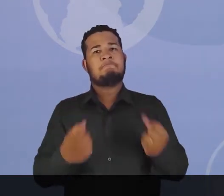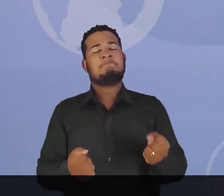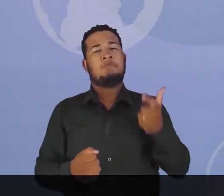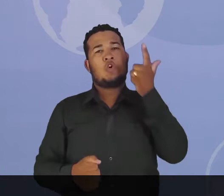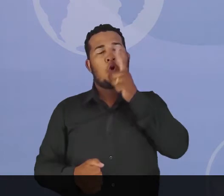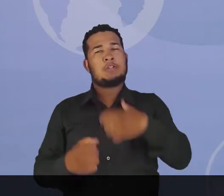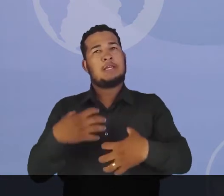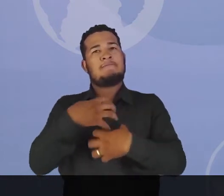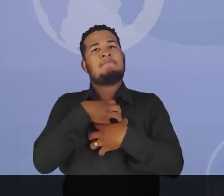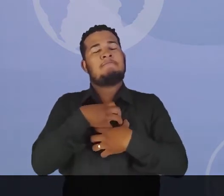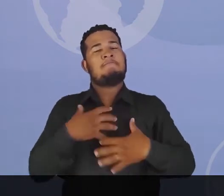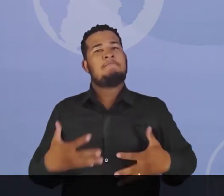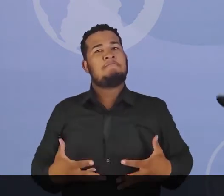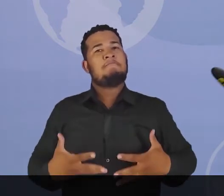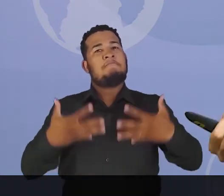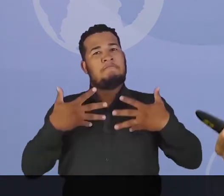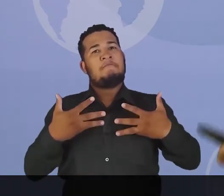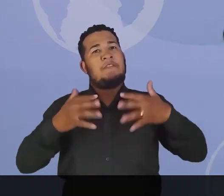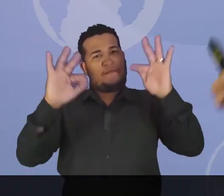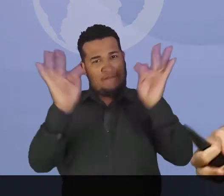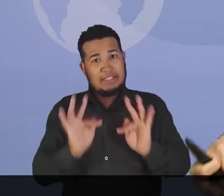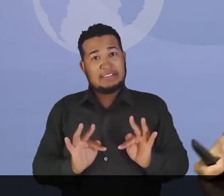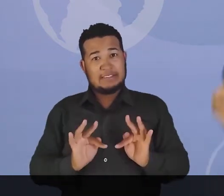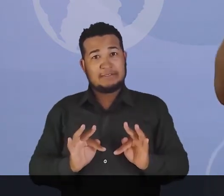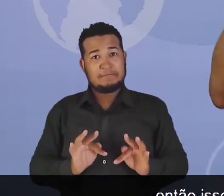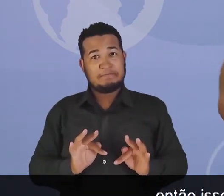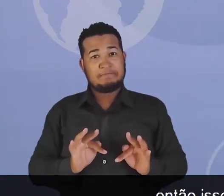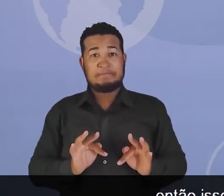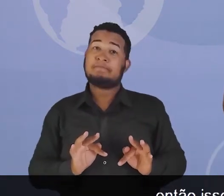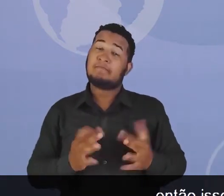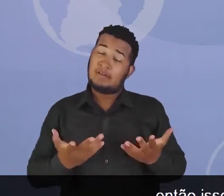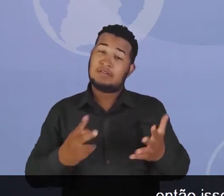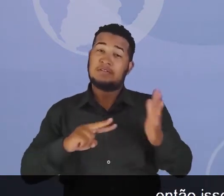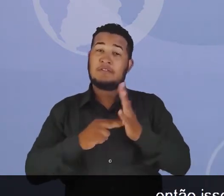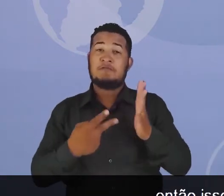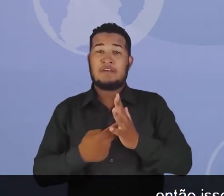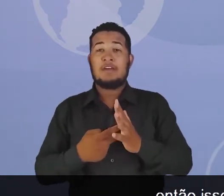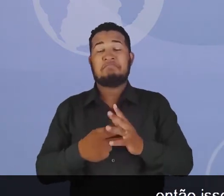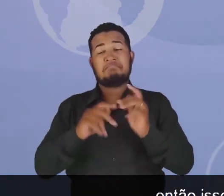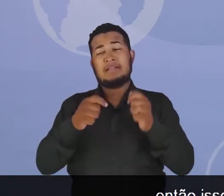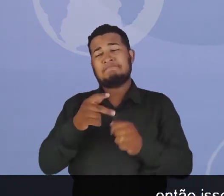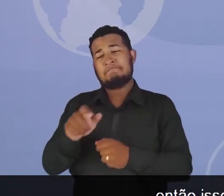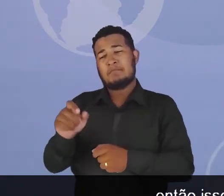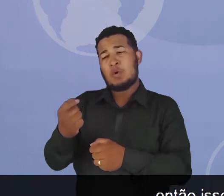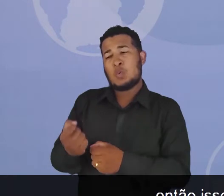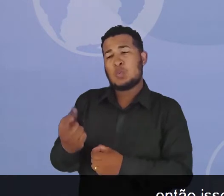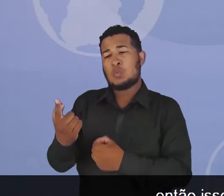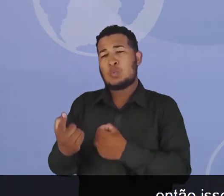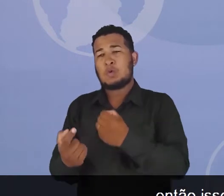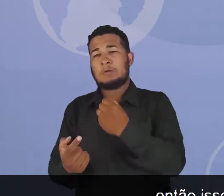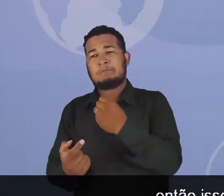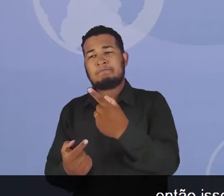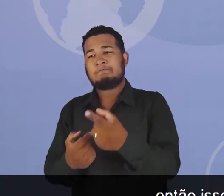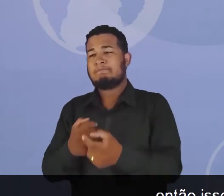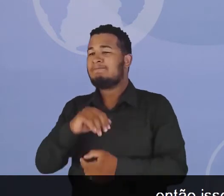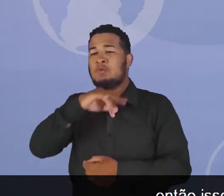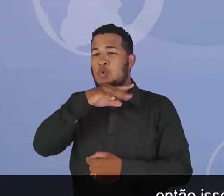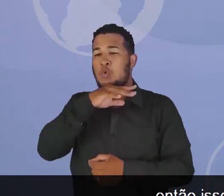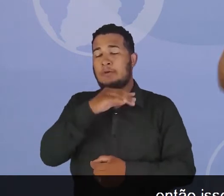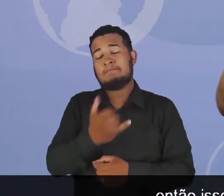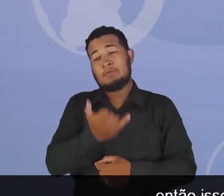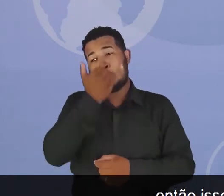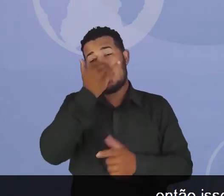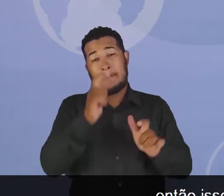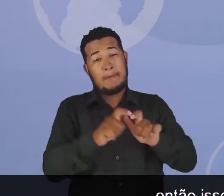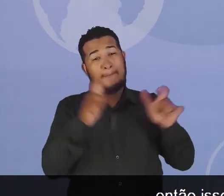consiga uma quantidade de felicidade boa, então isso justifica a infelicidade de alguns do ponto